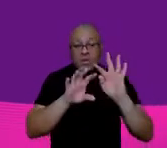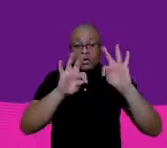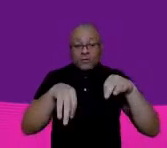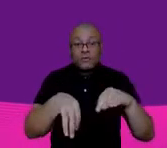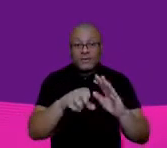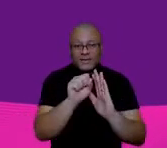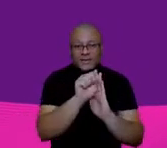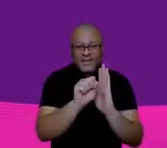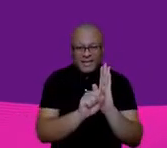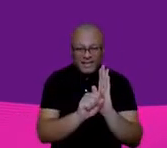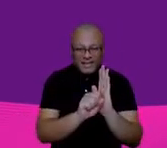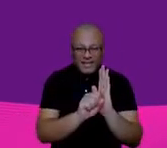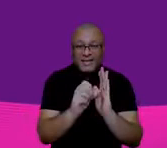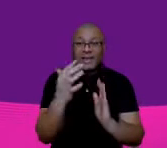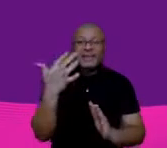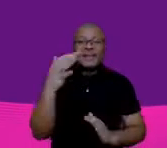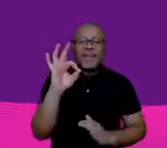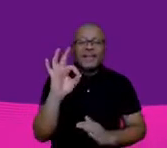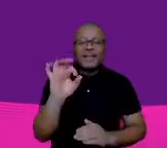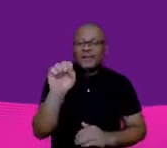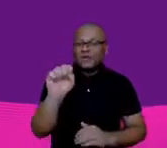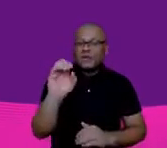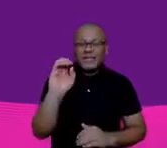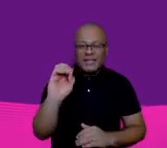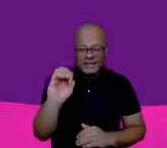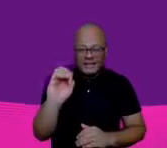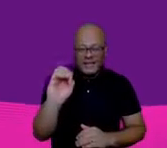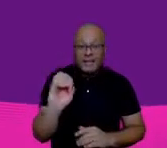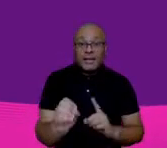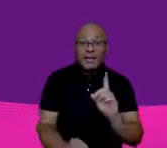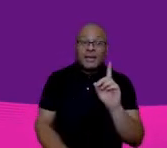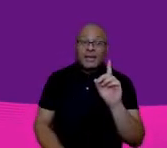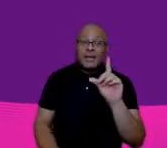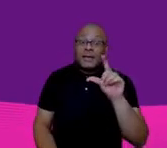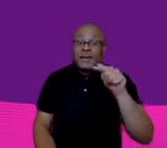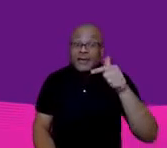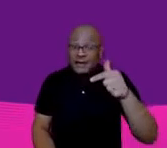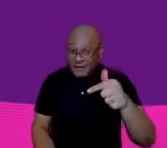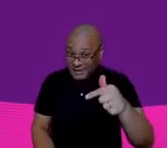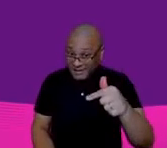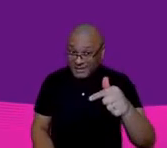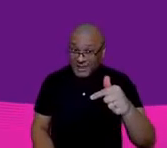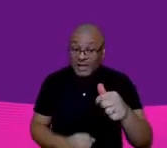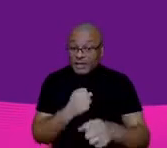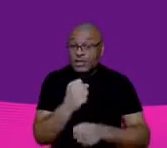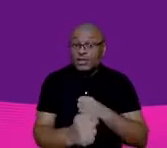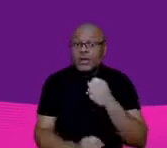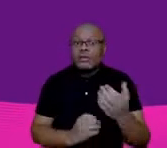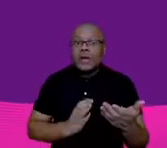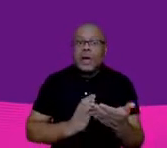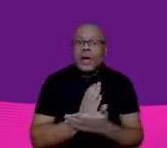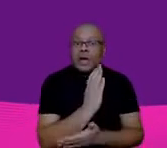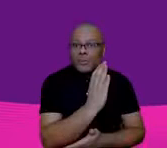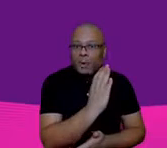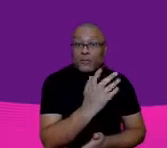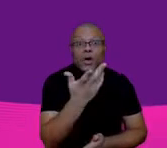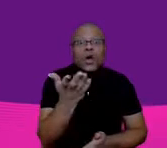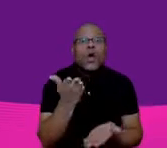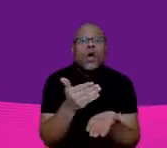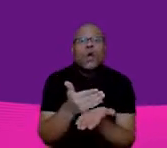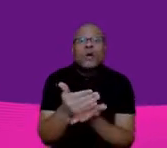dizer, 17 anos depois da aprovação da levodopa, surge a estimulação cerebral profunda. O contexto histórico